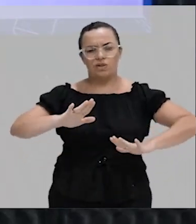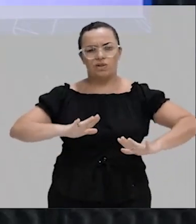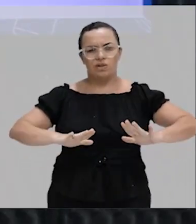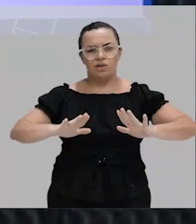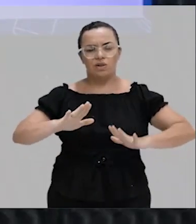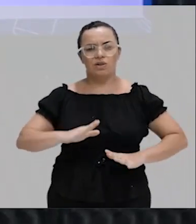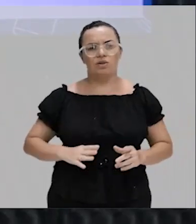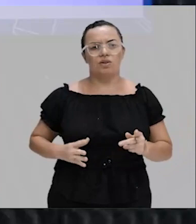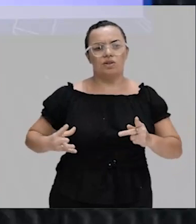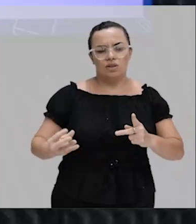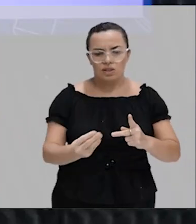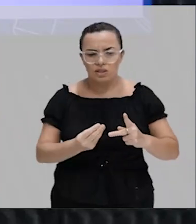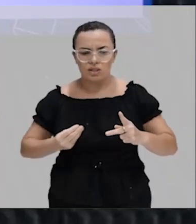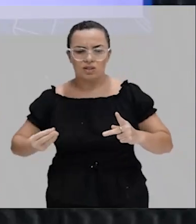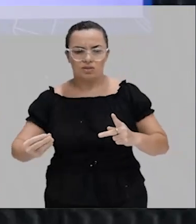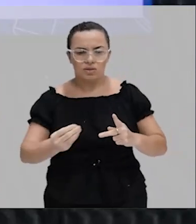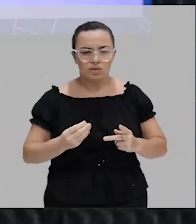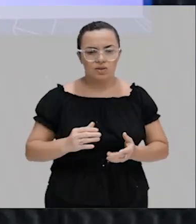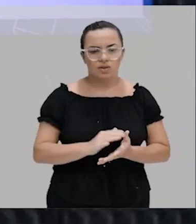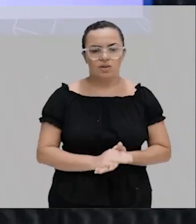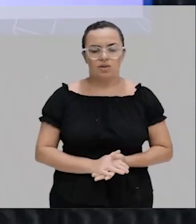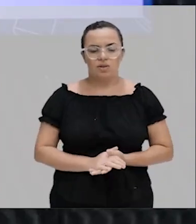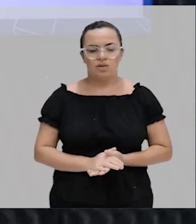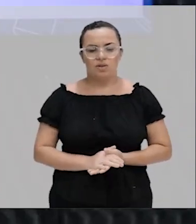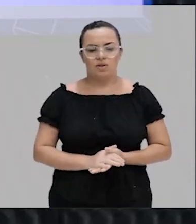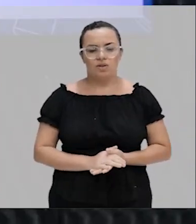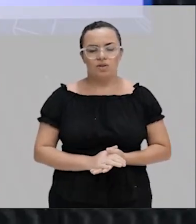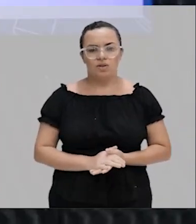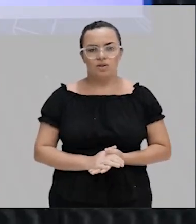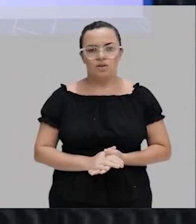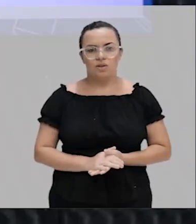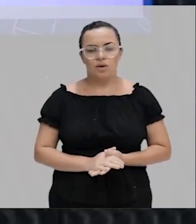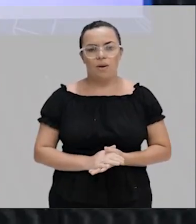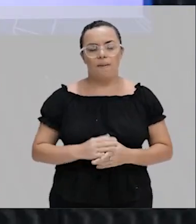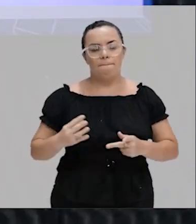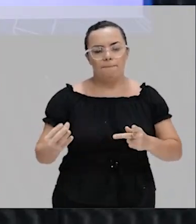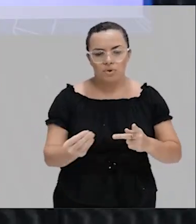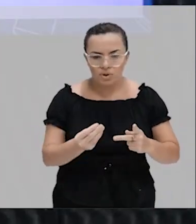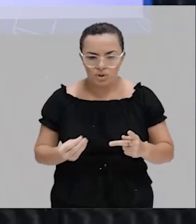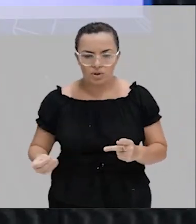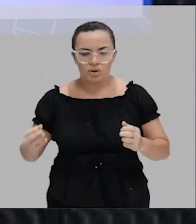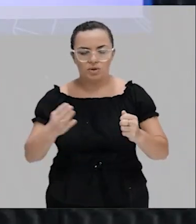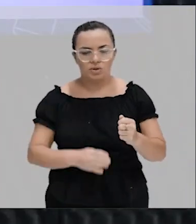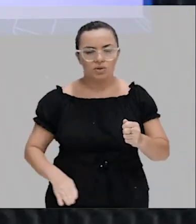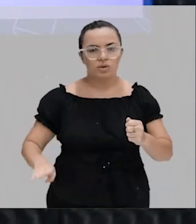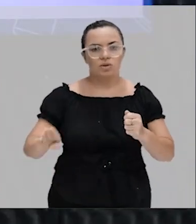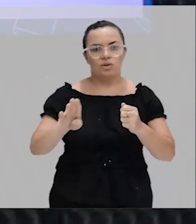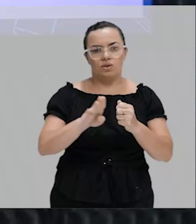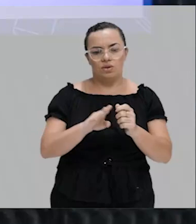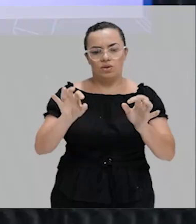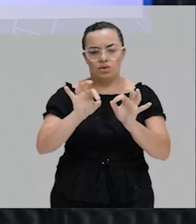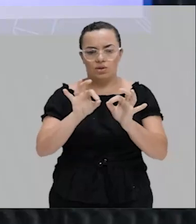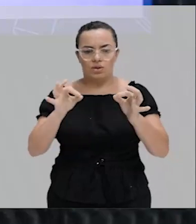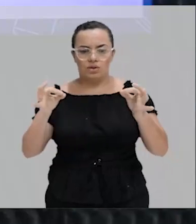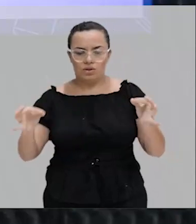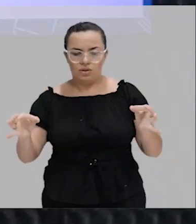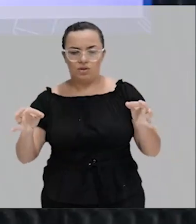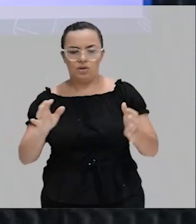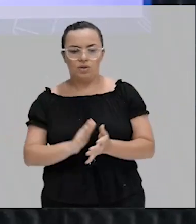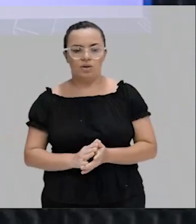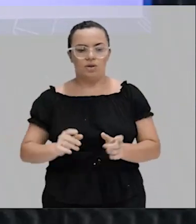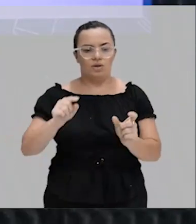desses plurais. Plural dos substantivos simples. Os substantivos terminados em X